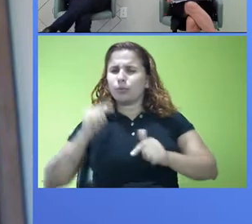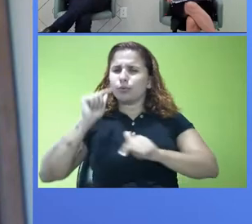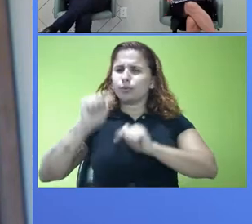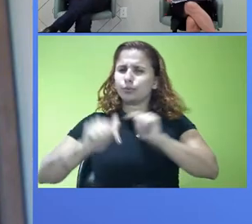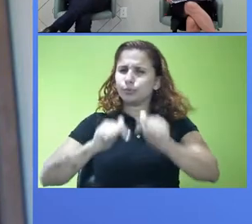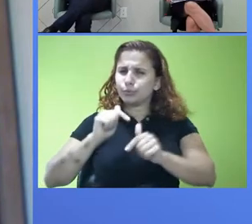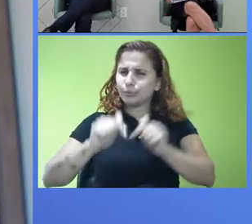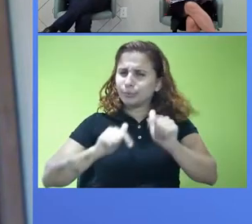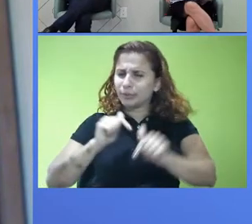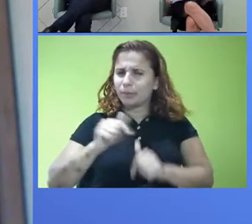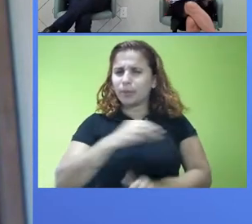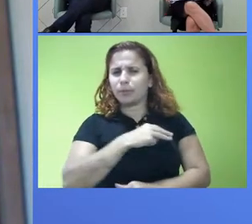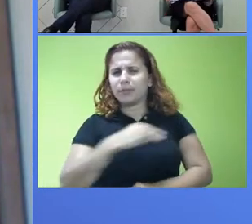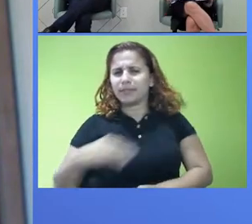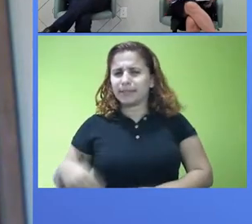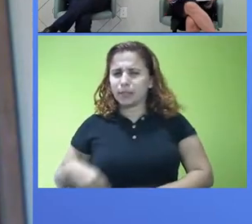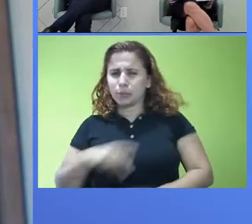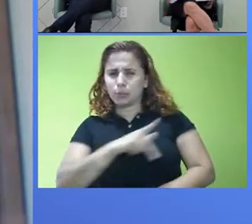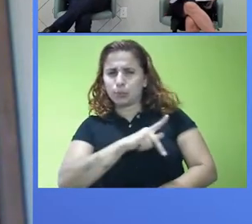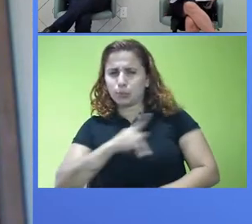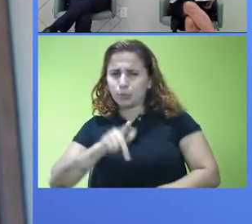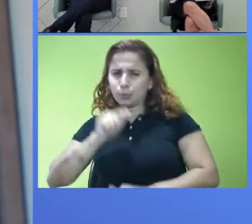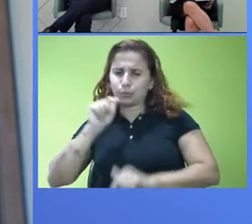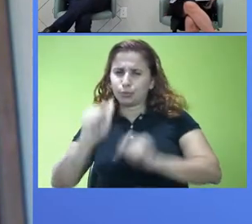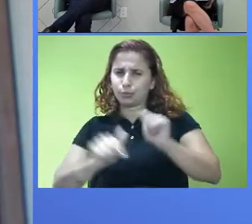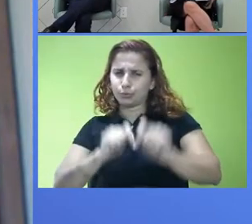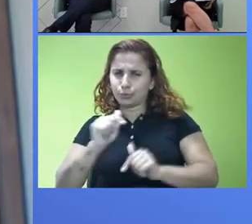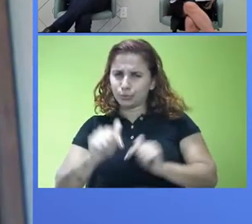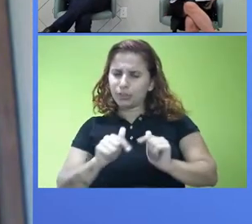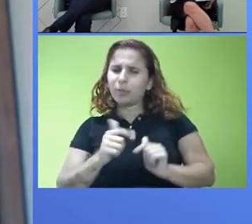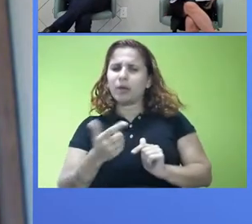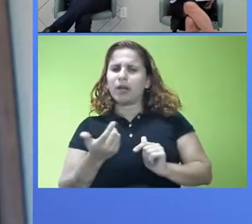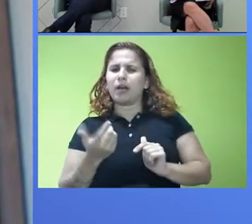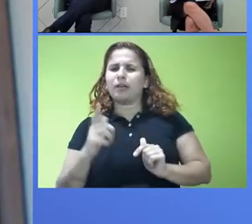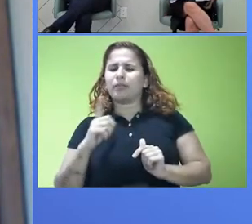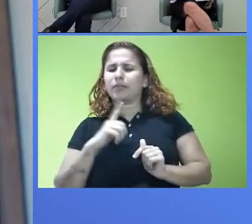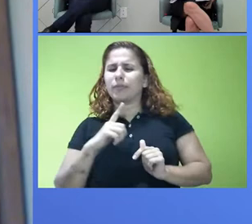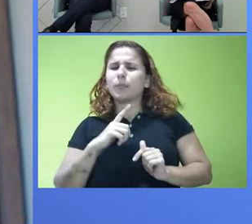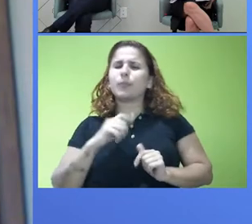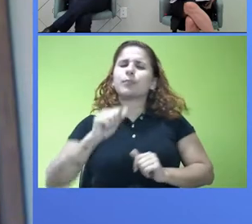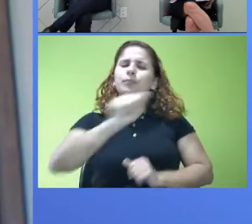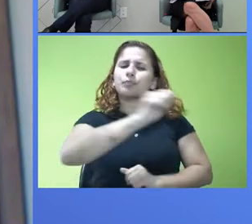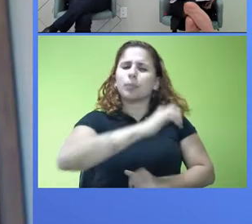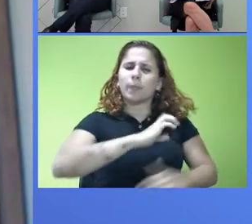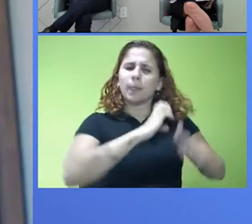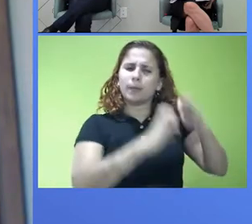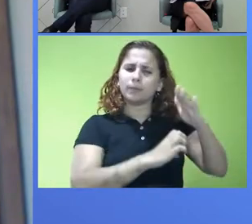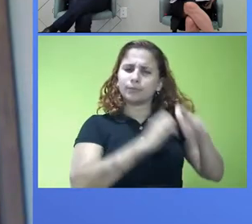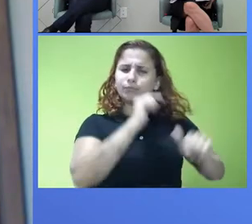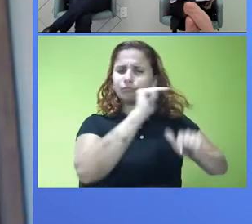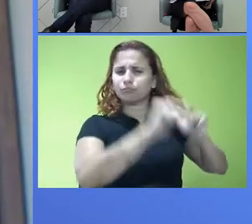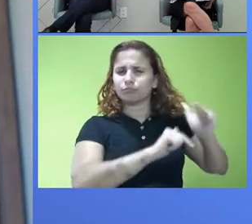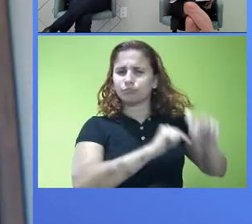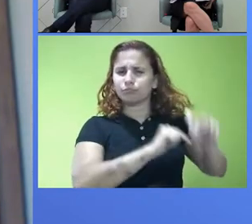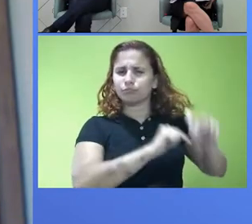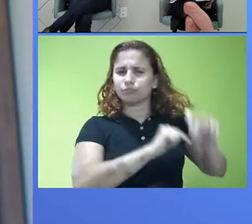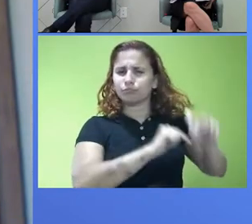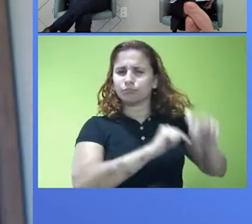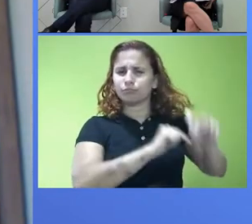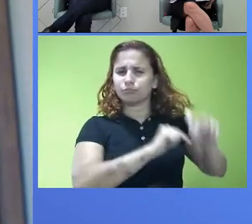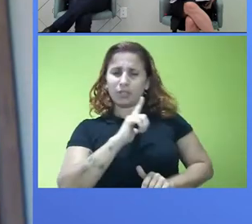a própria atuação aí das agências do trabalhador que tem aí no território municipal e tudo